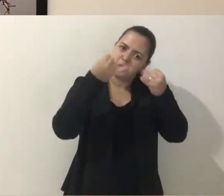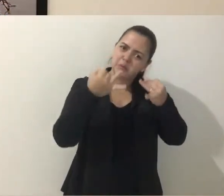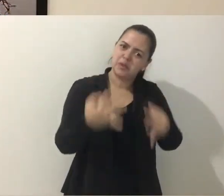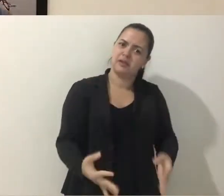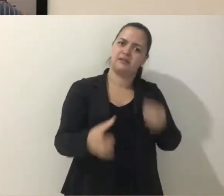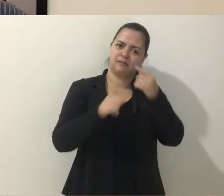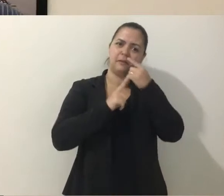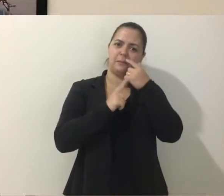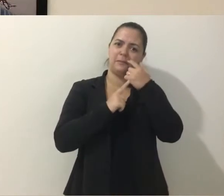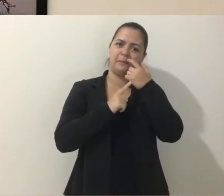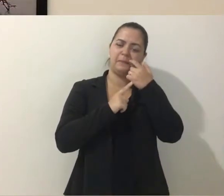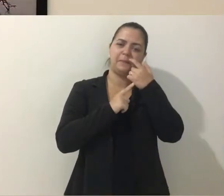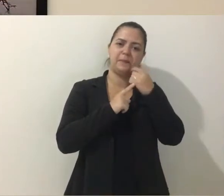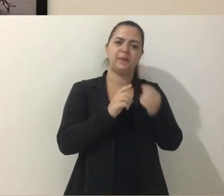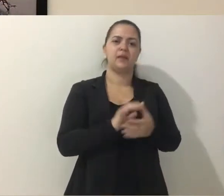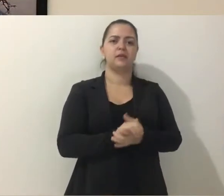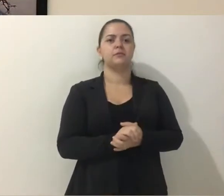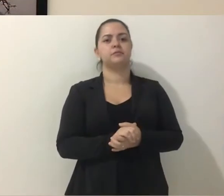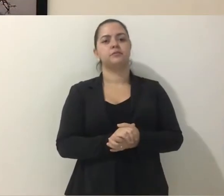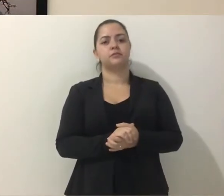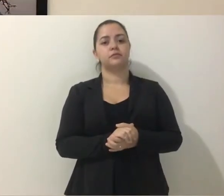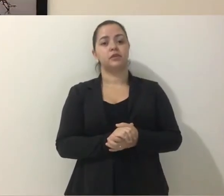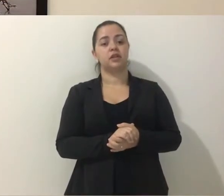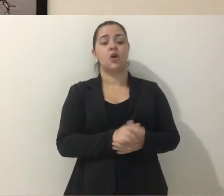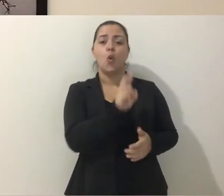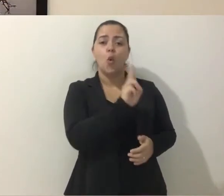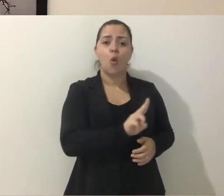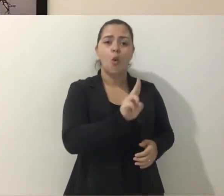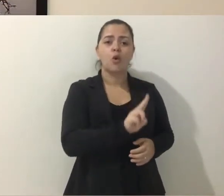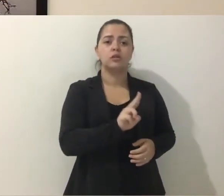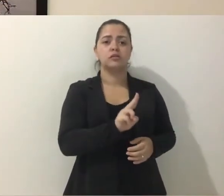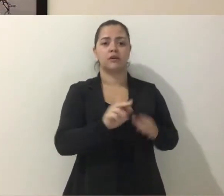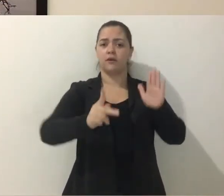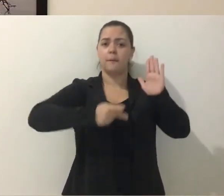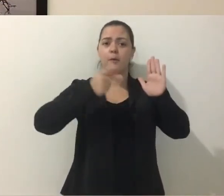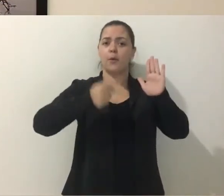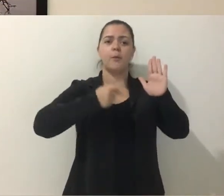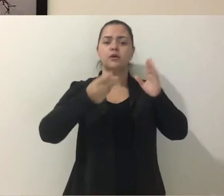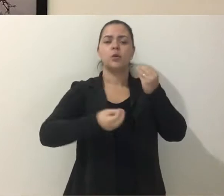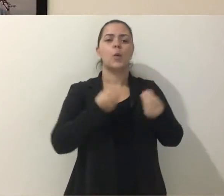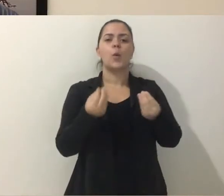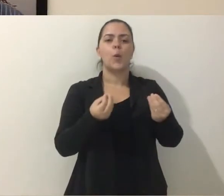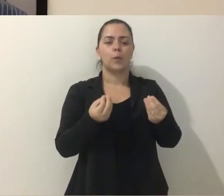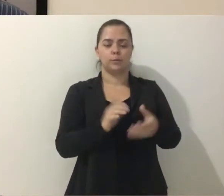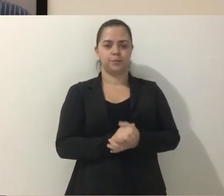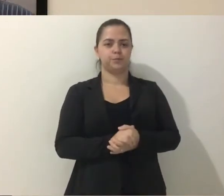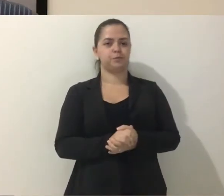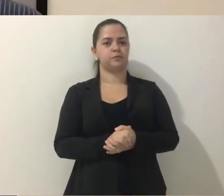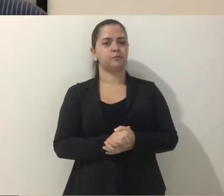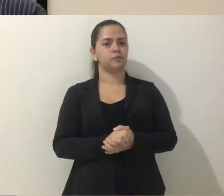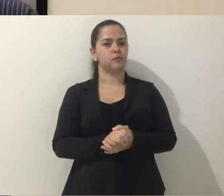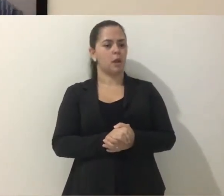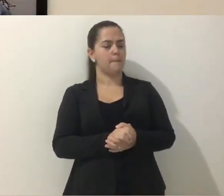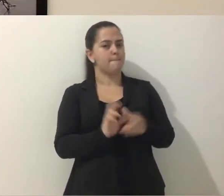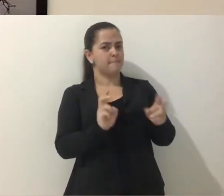nós temos? Eles usavam os votos, e aqui é interessante que o voto,